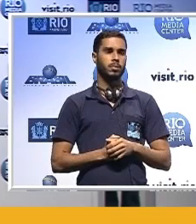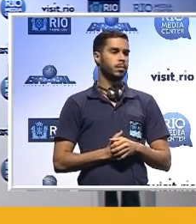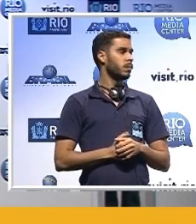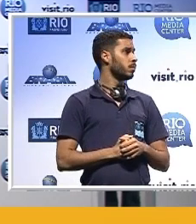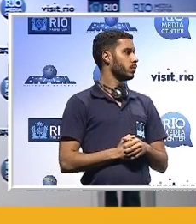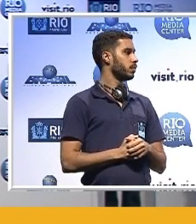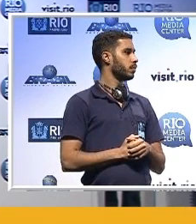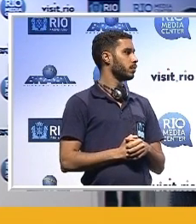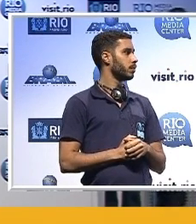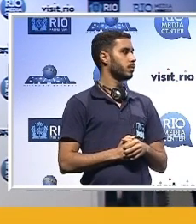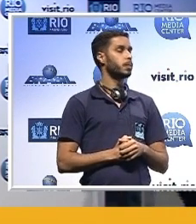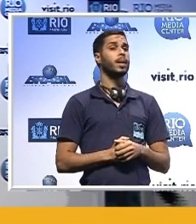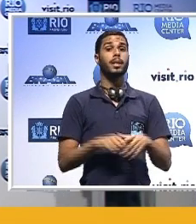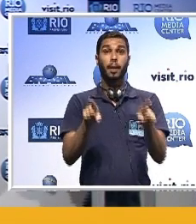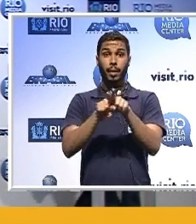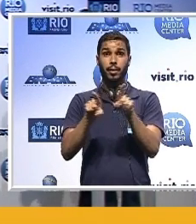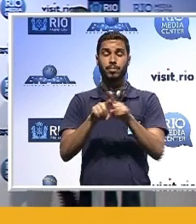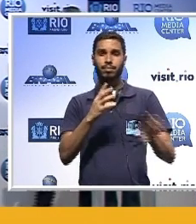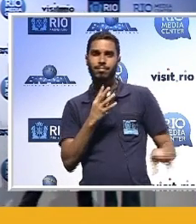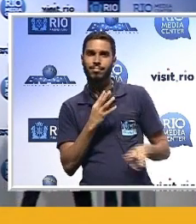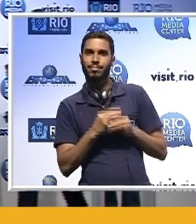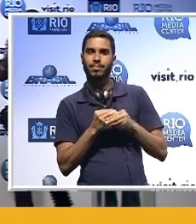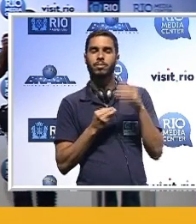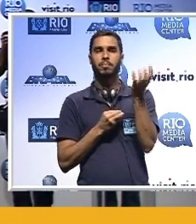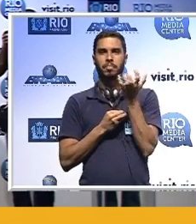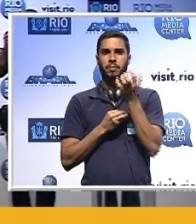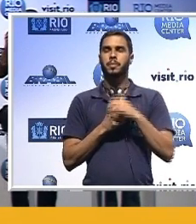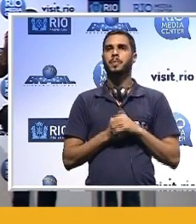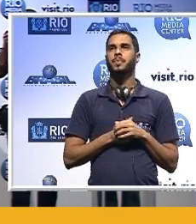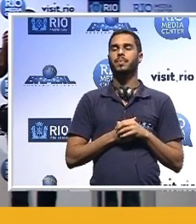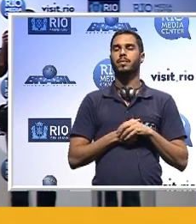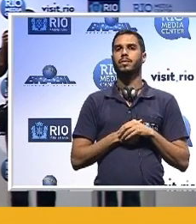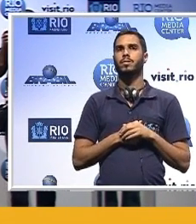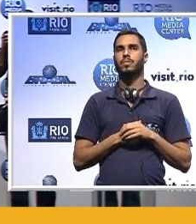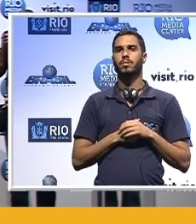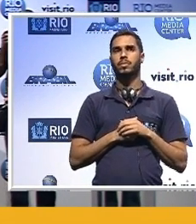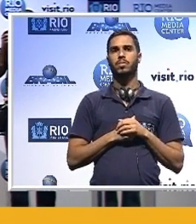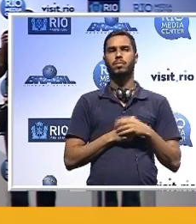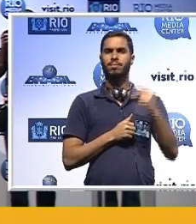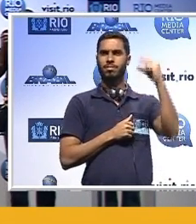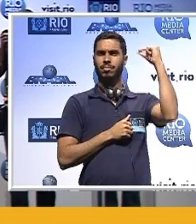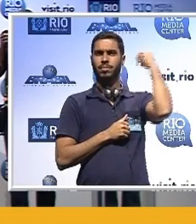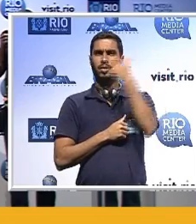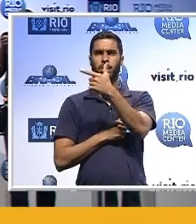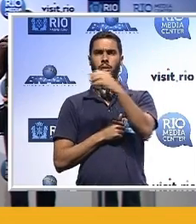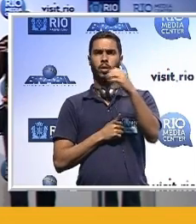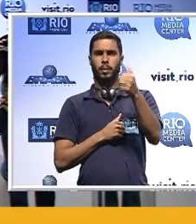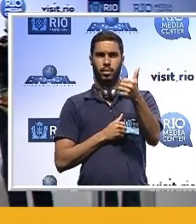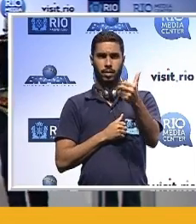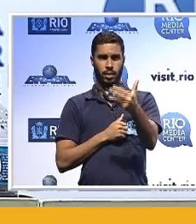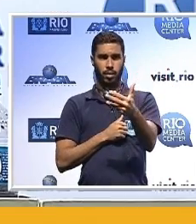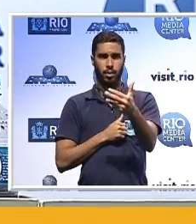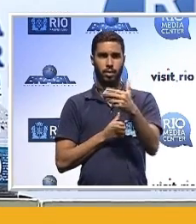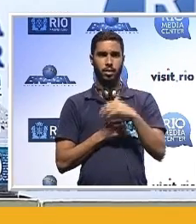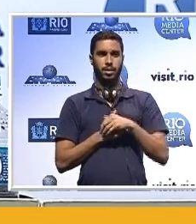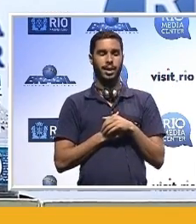Eu gostaria de agregar que desde 2013, por exemplo,